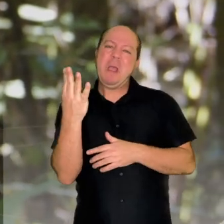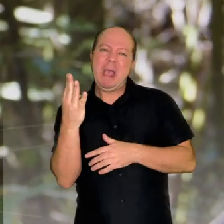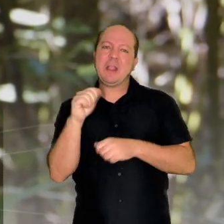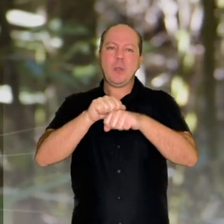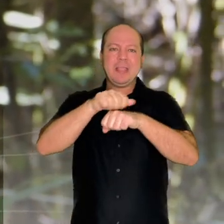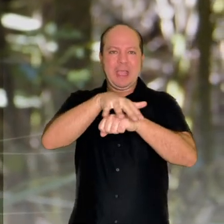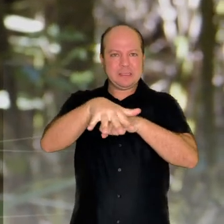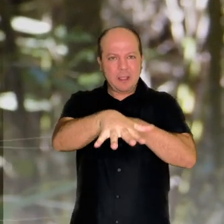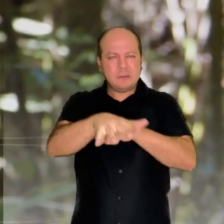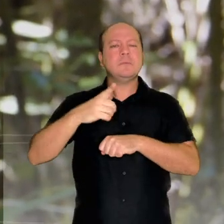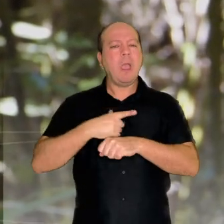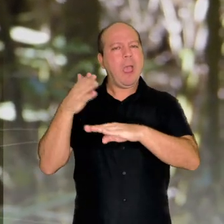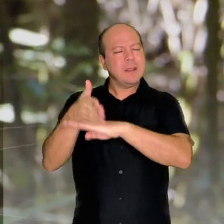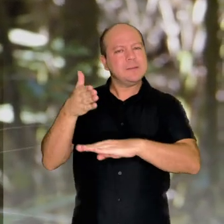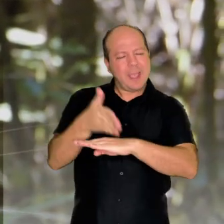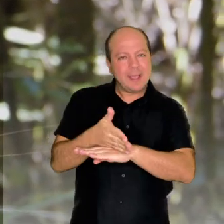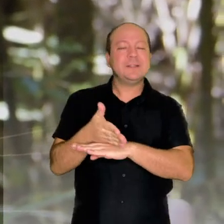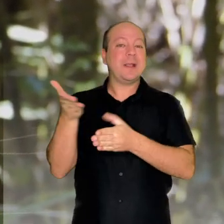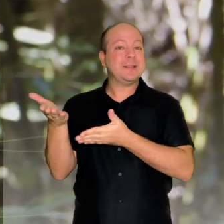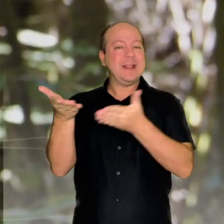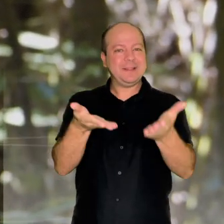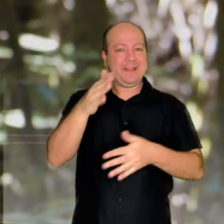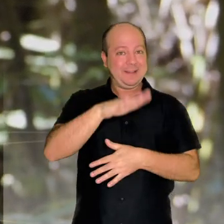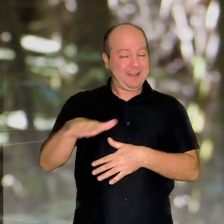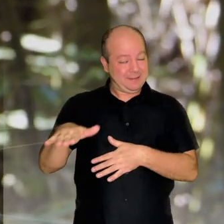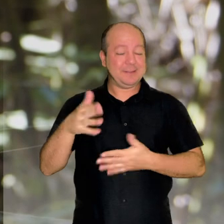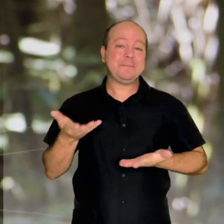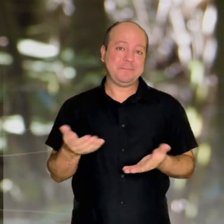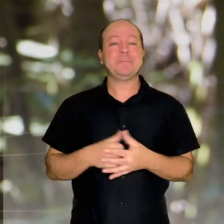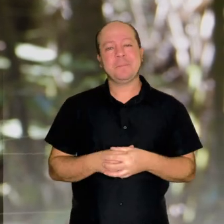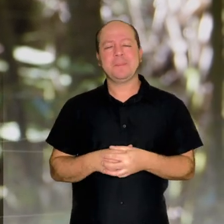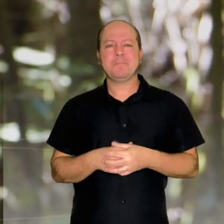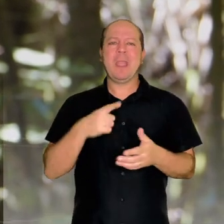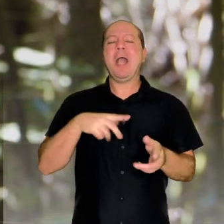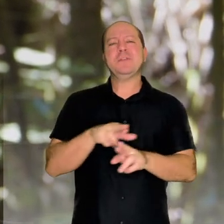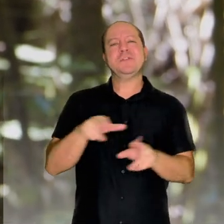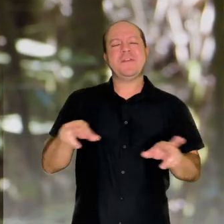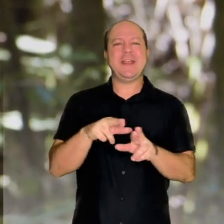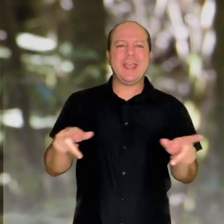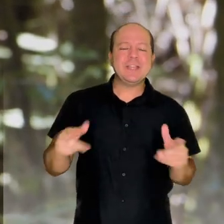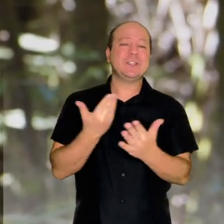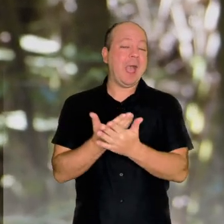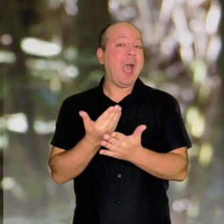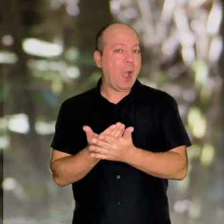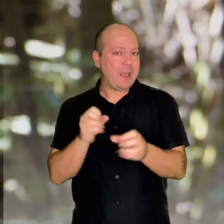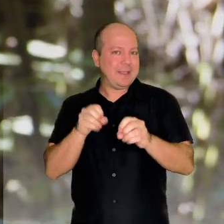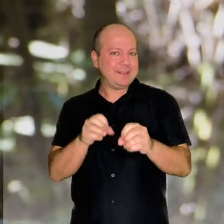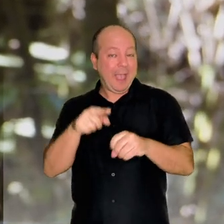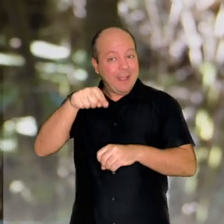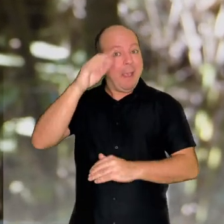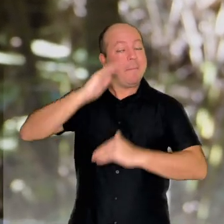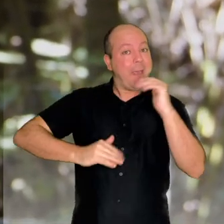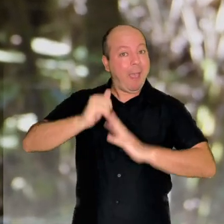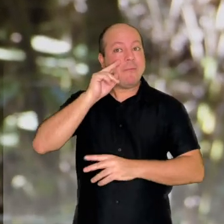nascentes. Então a gente procurou a de mais fácil acesso para poder trazer as crianças aqui, porque é diferente o que a gente ensina em sala de aula e